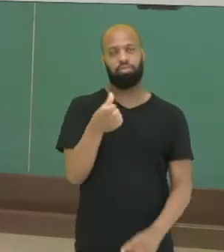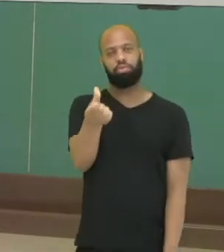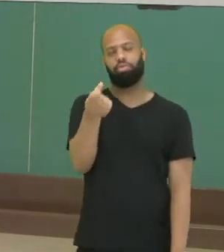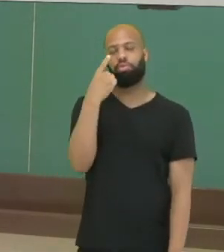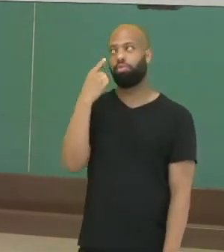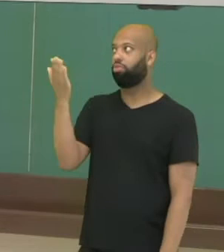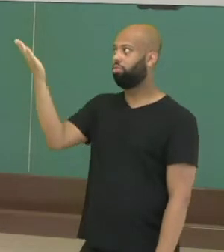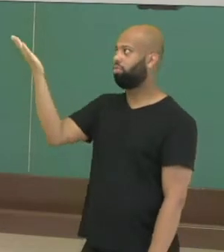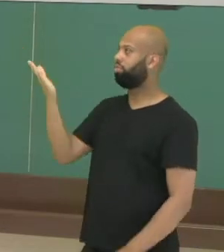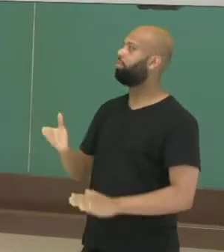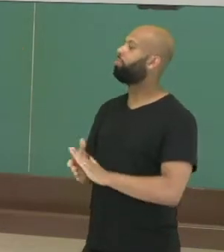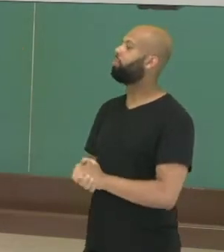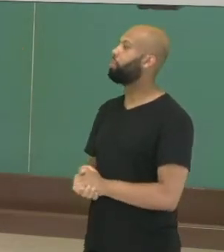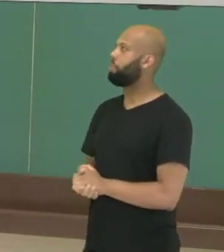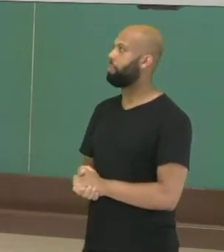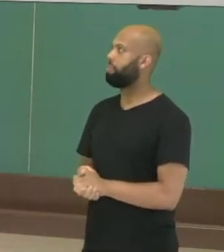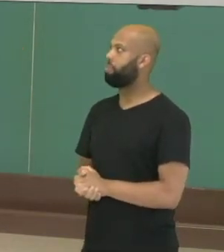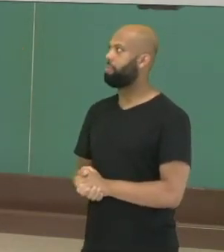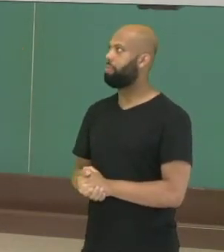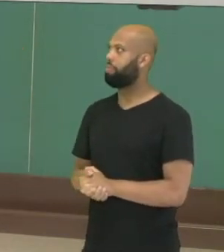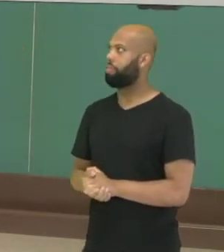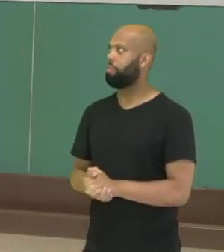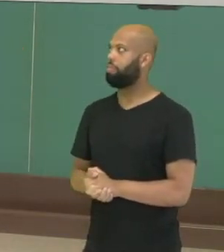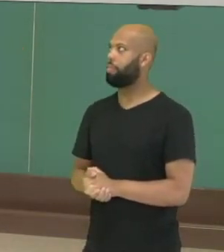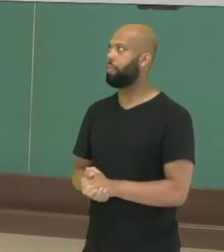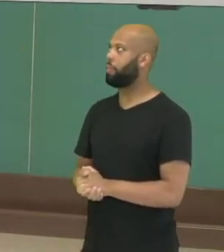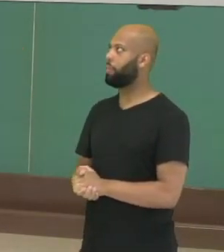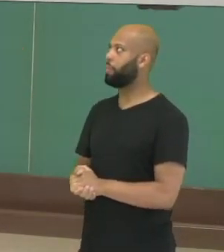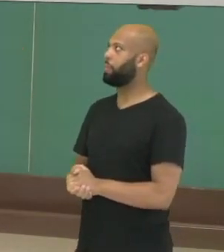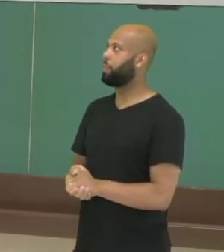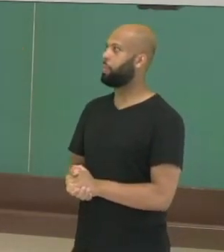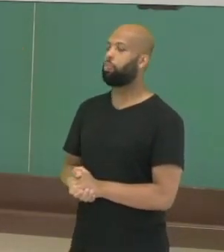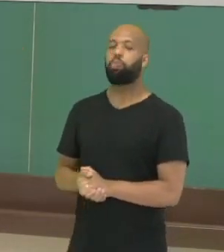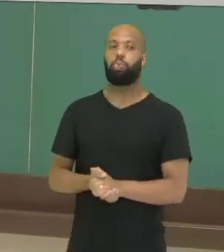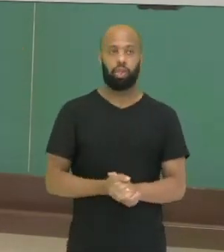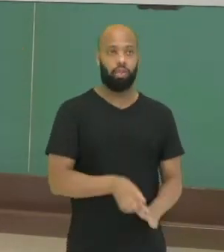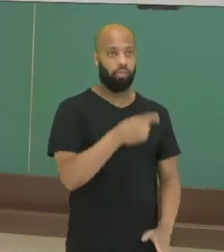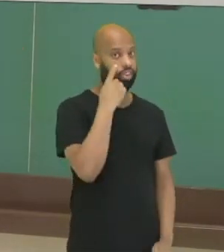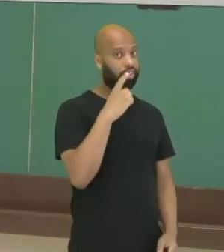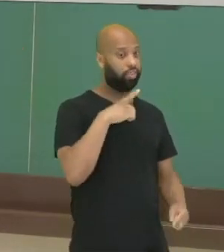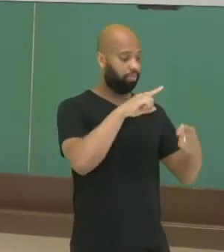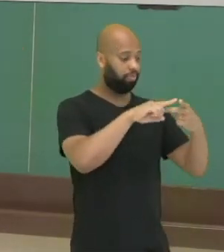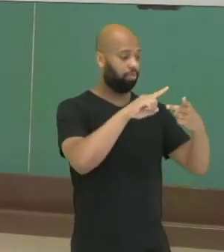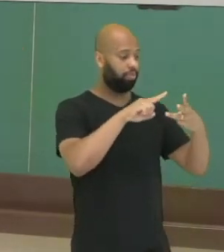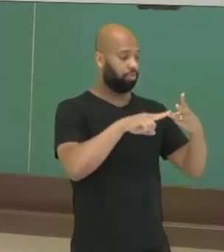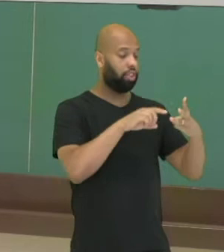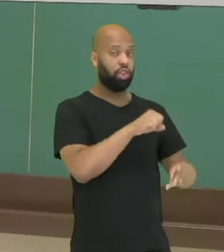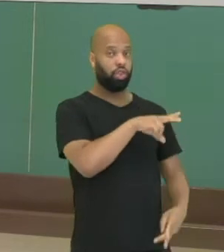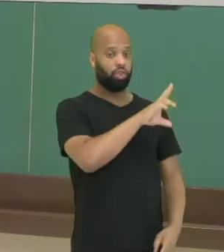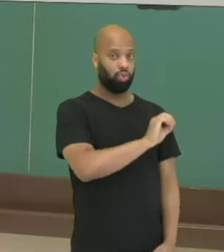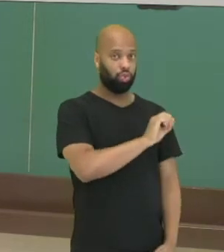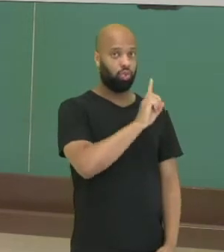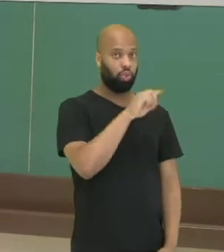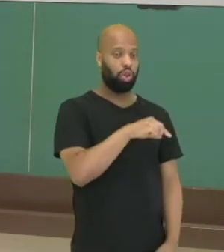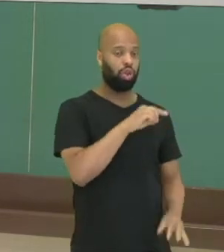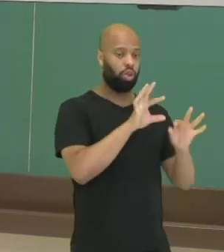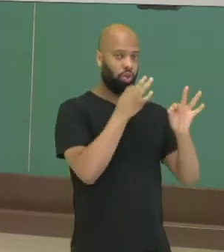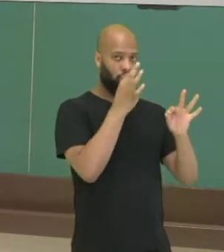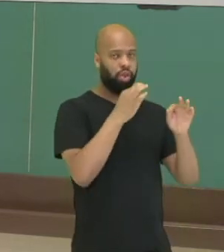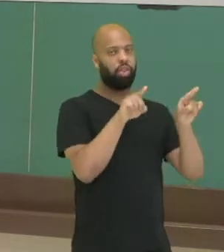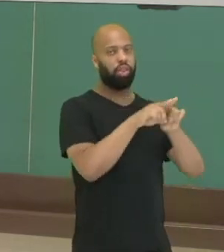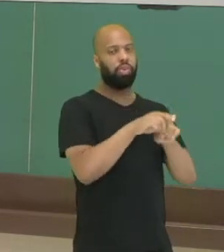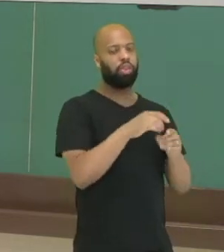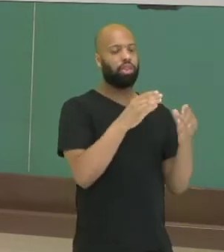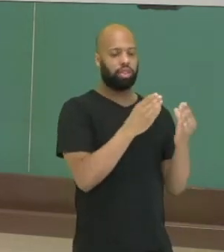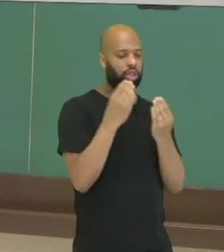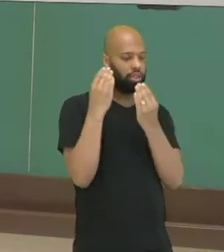lembra? Uva, melancia e laranja, pelo número de opções de sanduíche, que são 2. Ou sanduíche